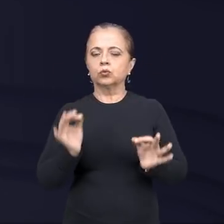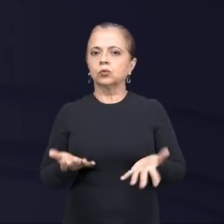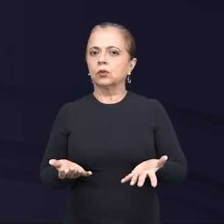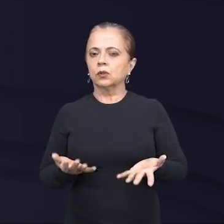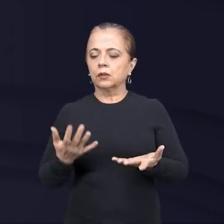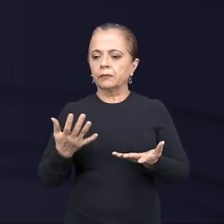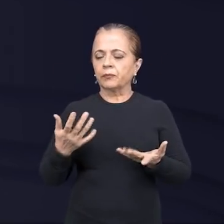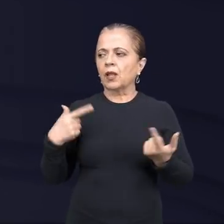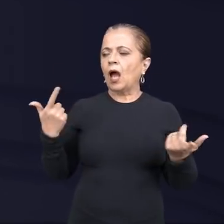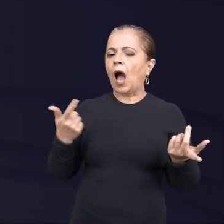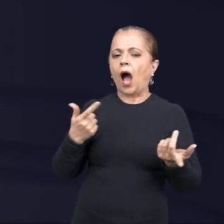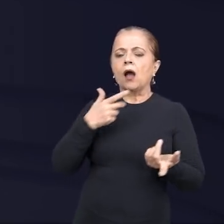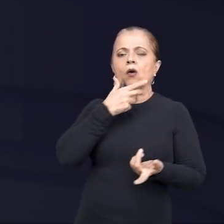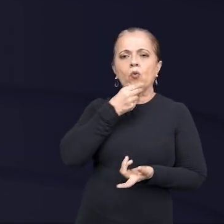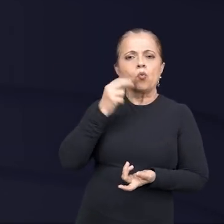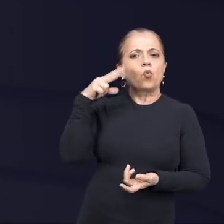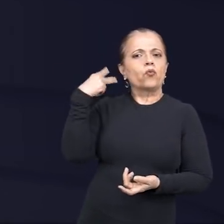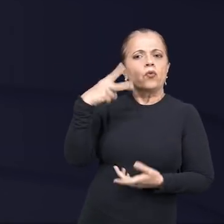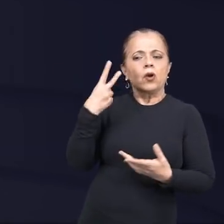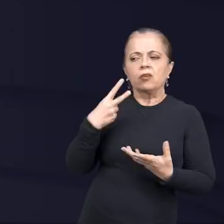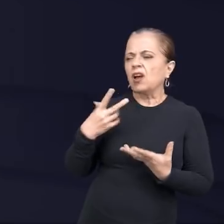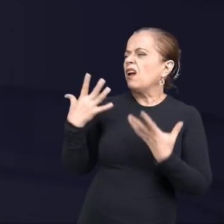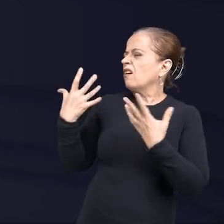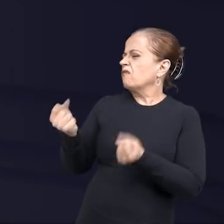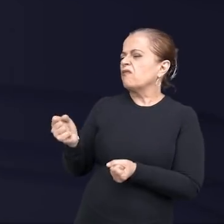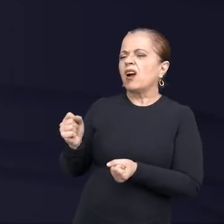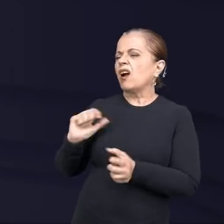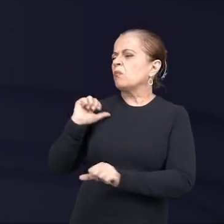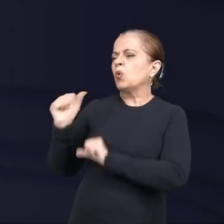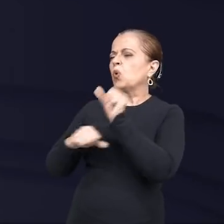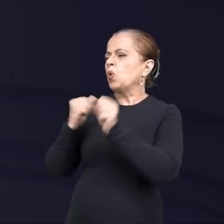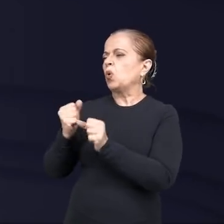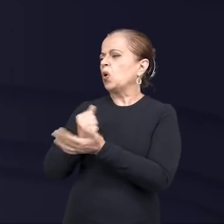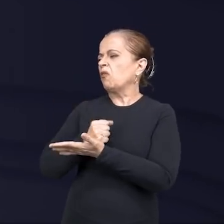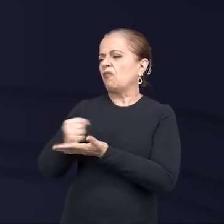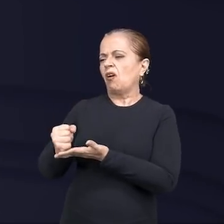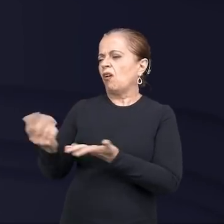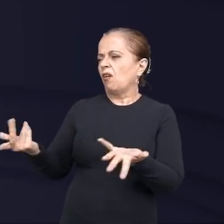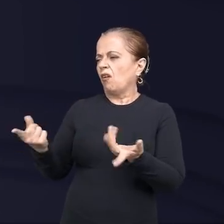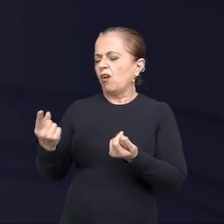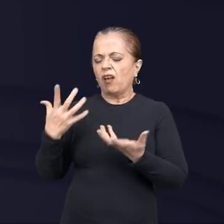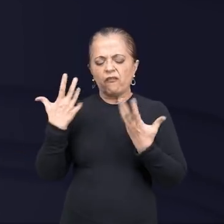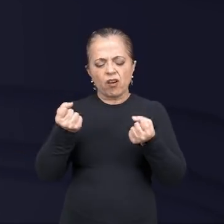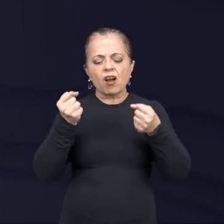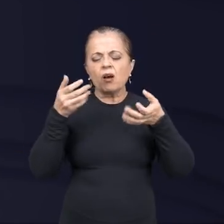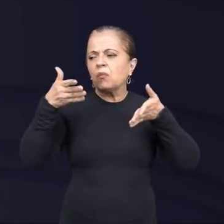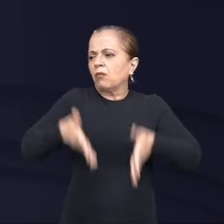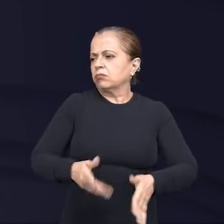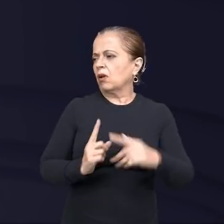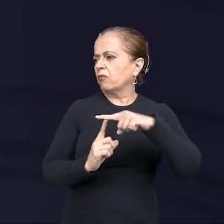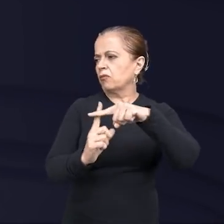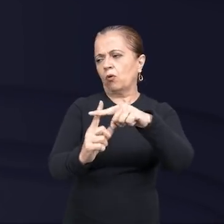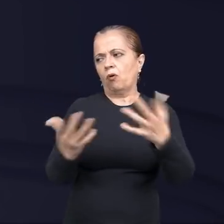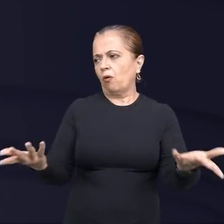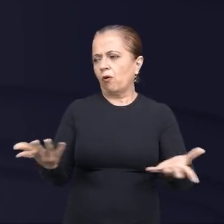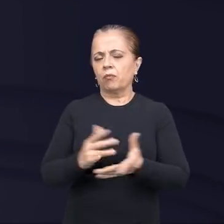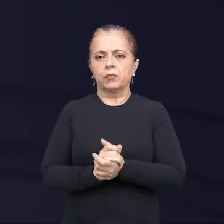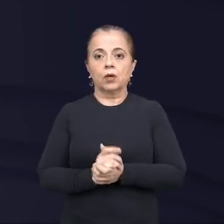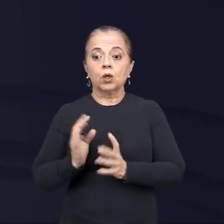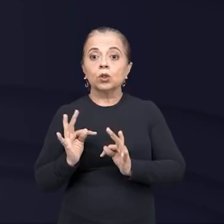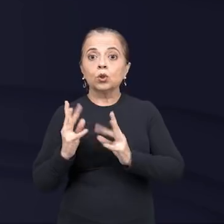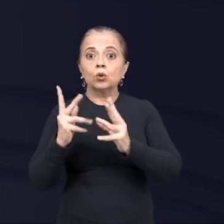Jairo dizer: vamos virar essa página, enterrar o corpinho, página virada. Todos esses fatos